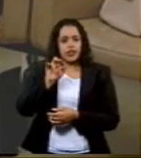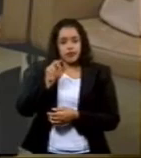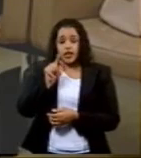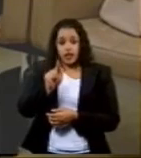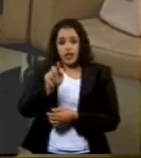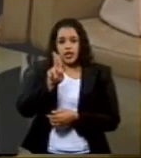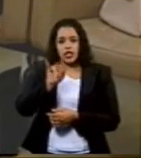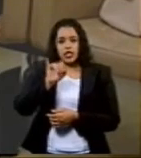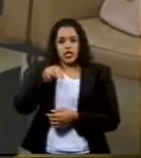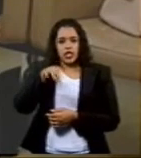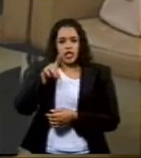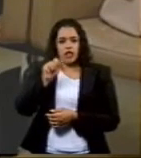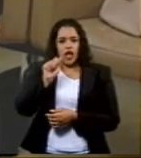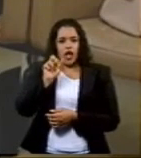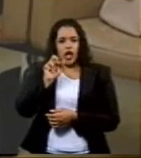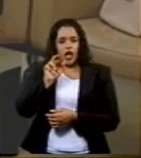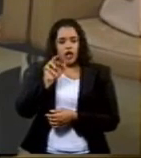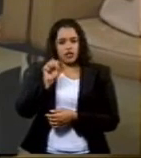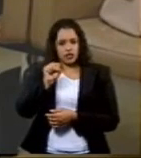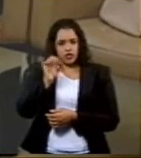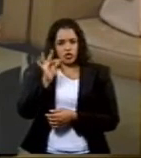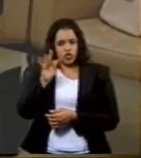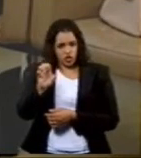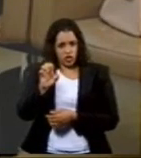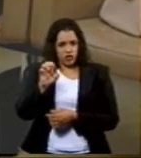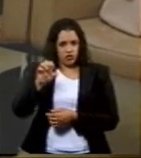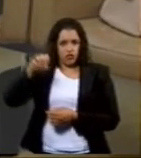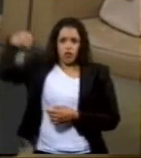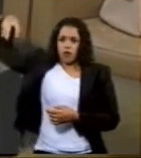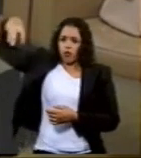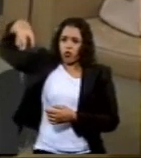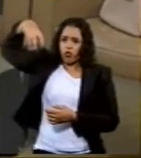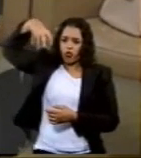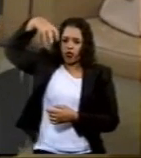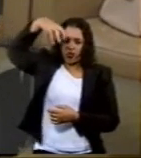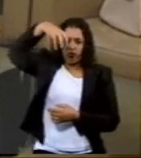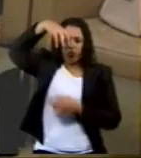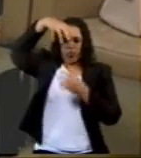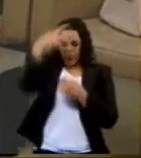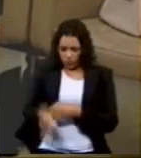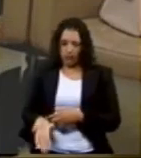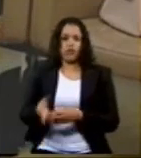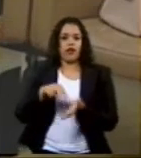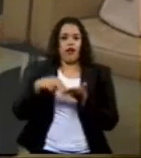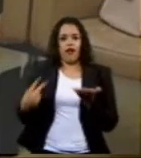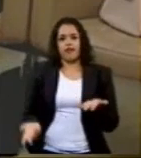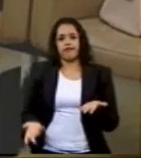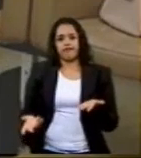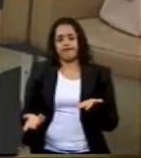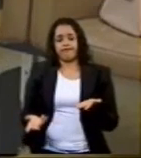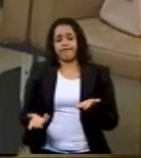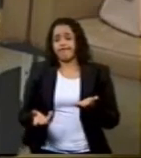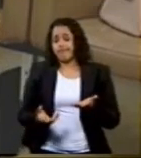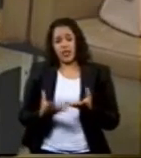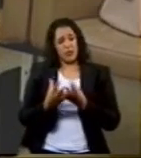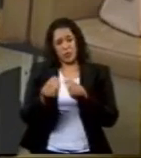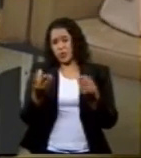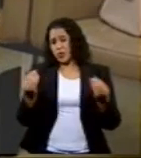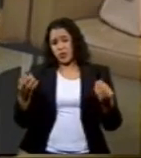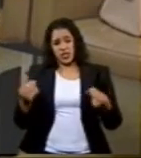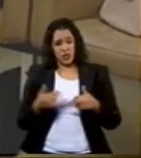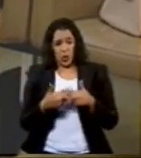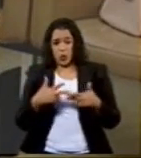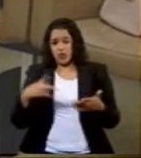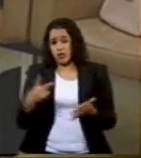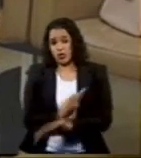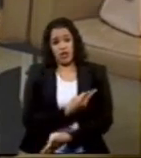um atropelamento, enfim. São inúmeros os acidentes que acontecem no porto cotidianamente e nós assim, temos assim,